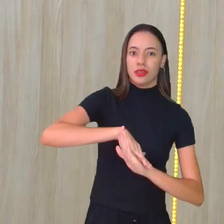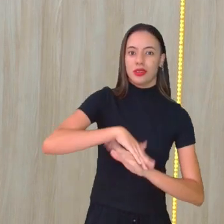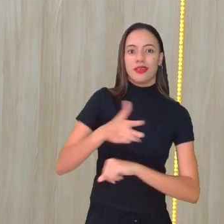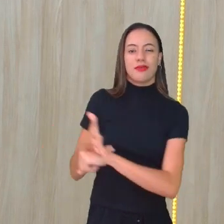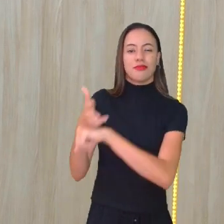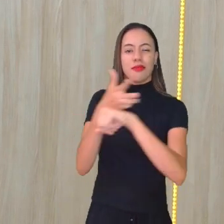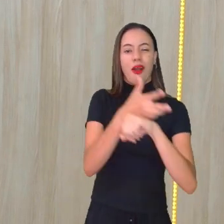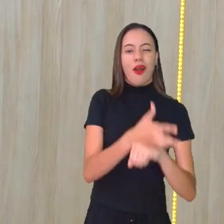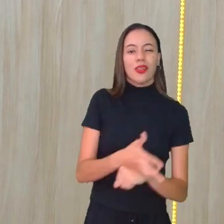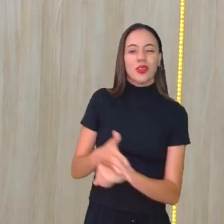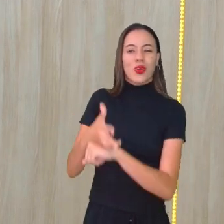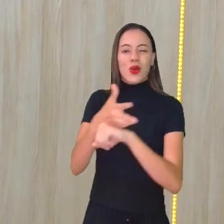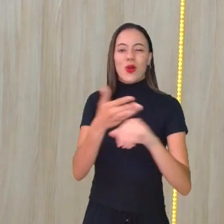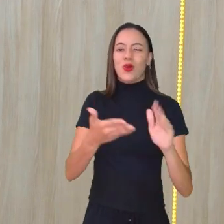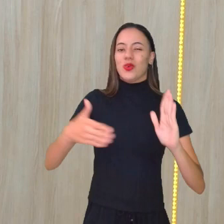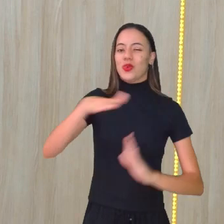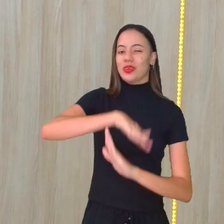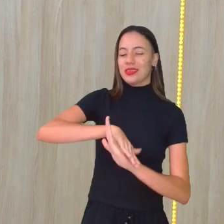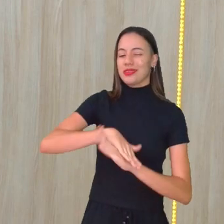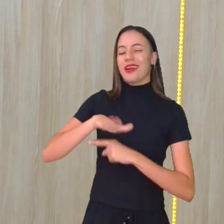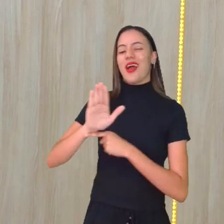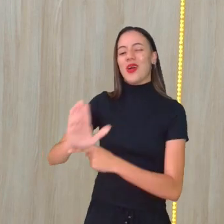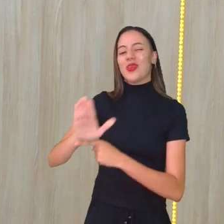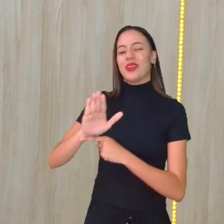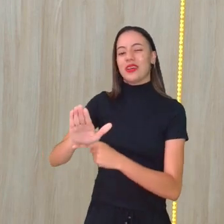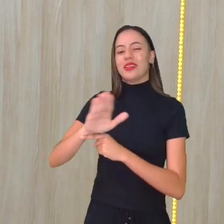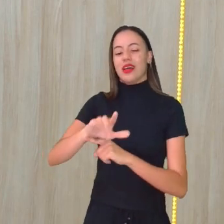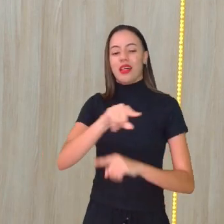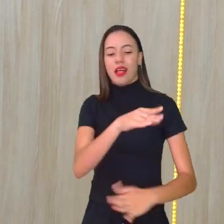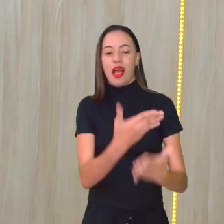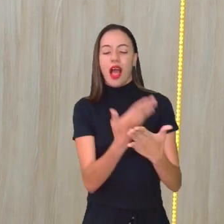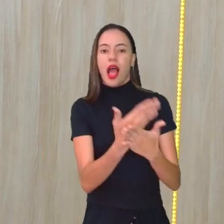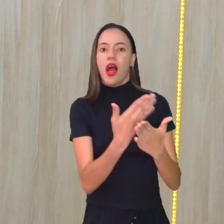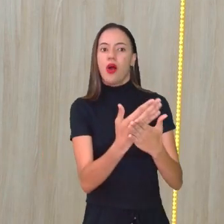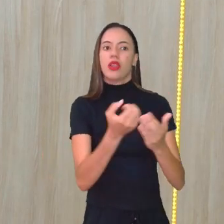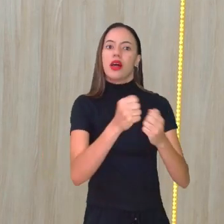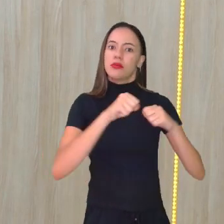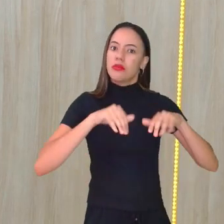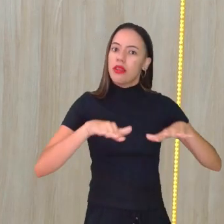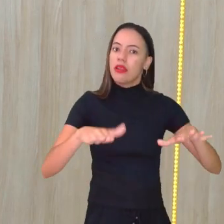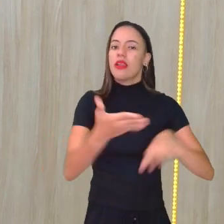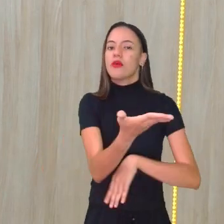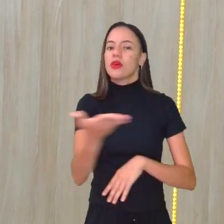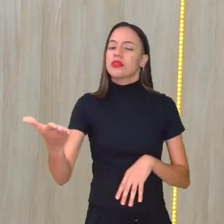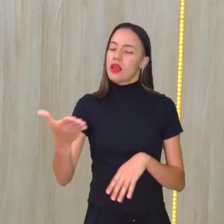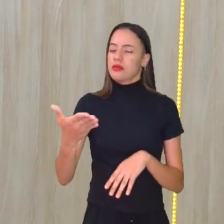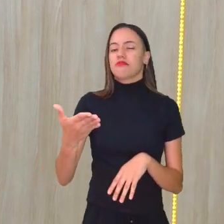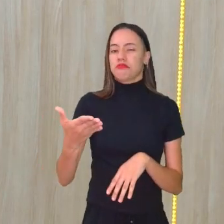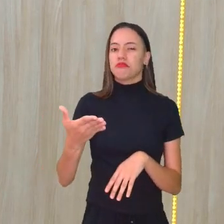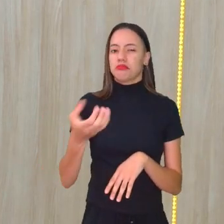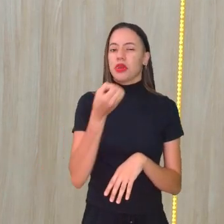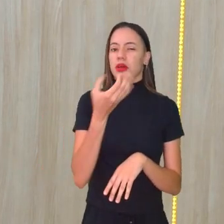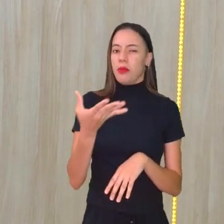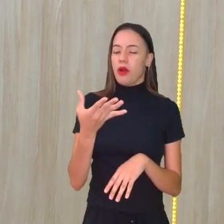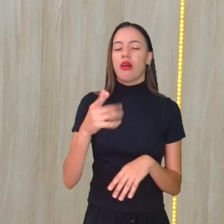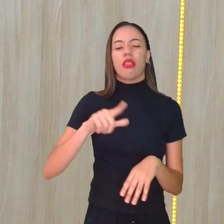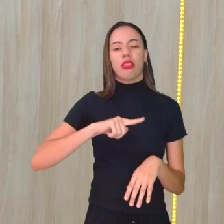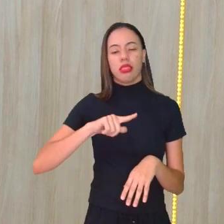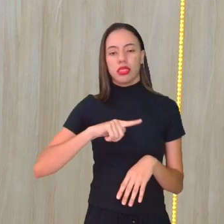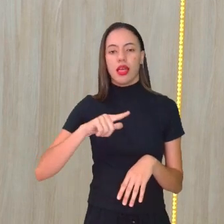ficam nos bastidores ajudando para que nossa aula chegue da melhor forma possível para você. Então, tem a ajuda